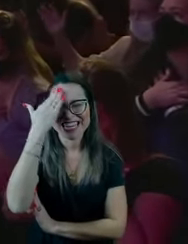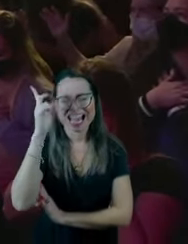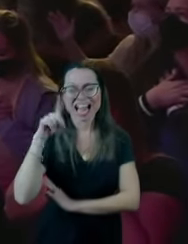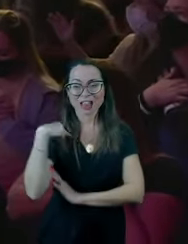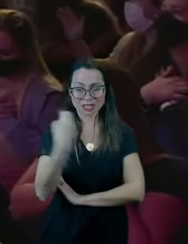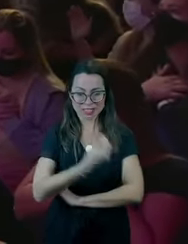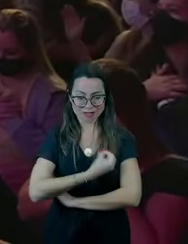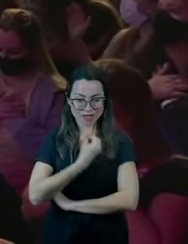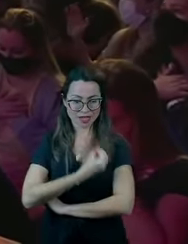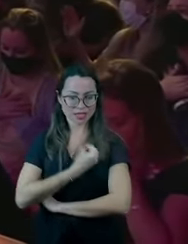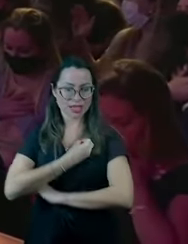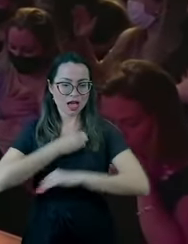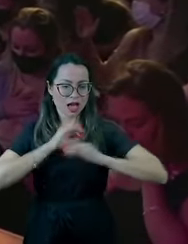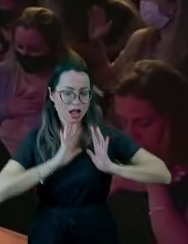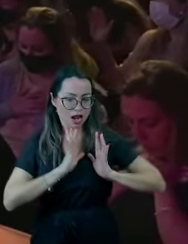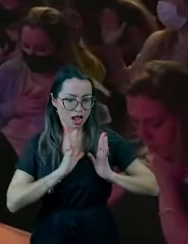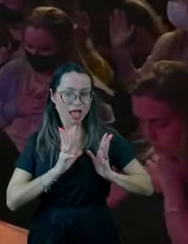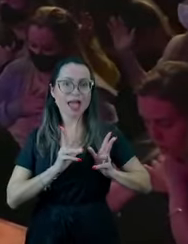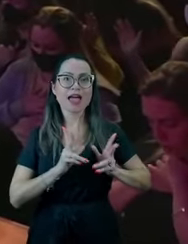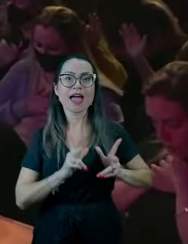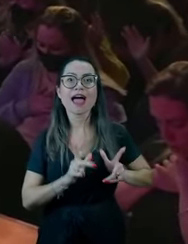redimidos por seu sangue,